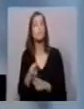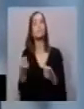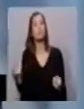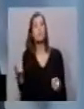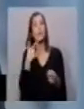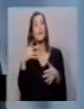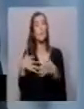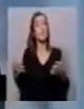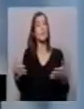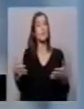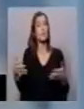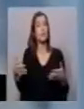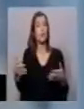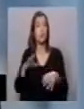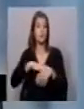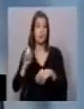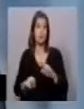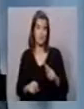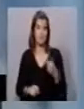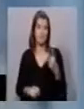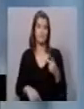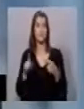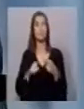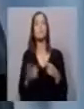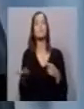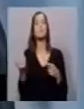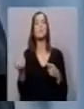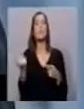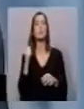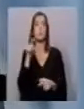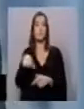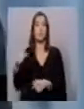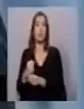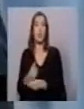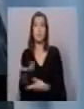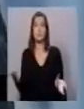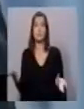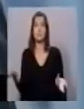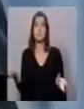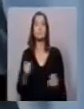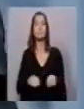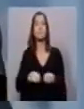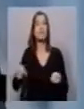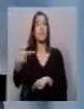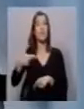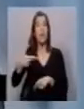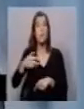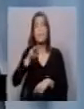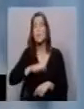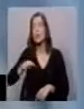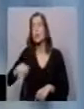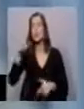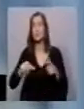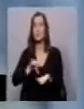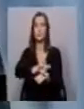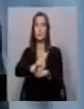parte, por dois motivos. Primeiro, por falta de trabalhadores. Ou seja, durante o período da Troika saíram milhares de trabalhadores.